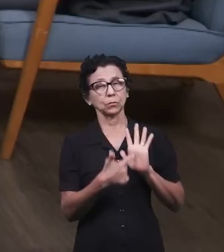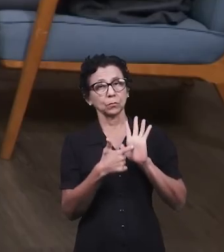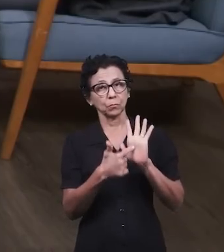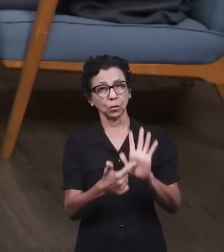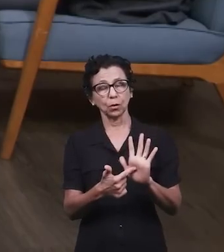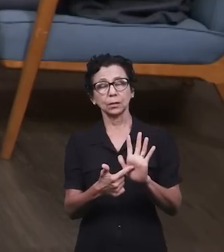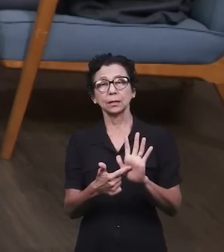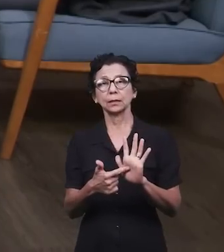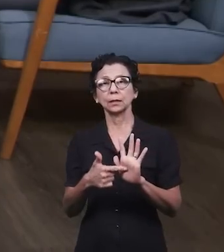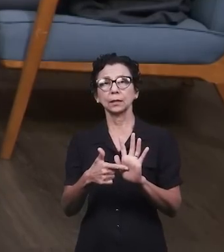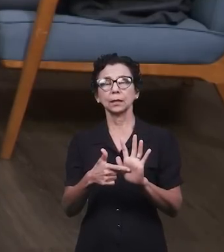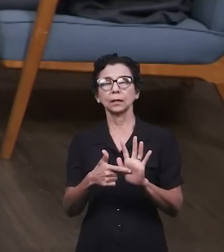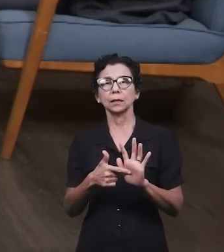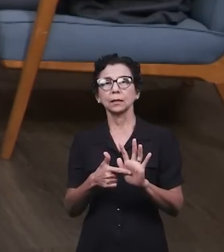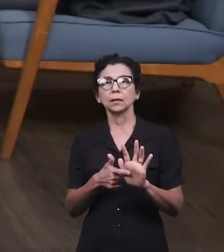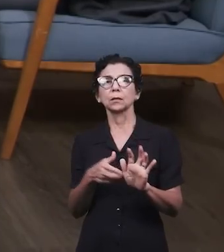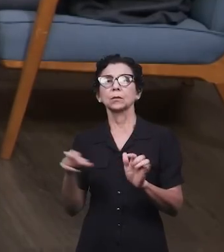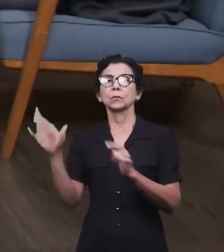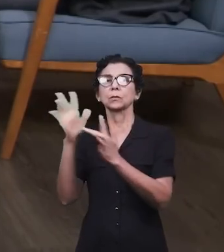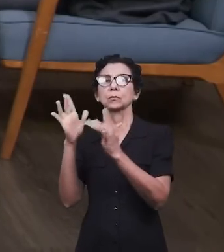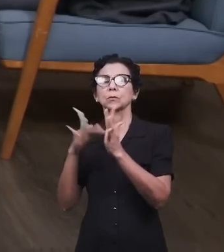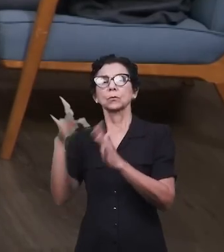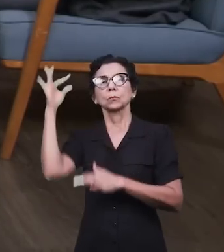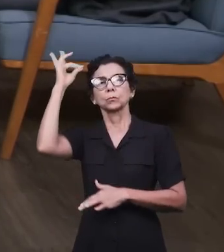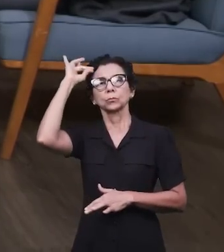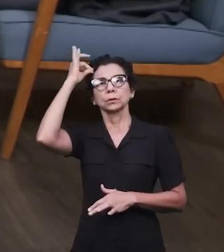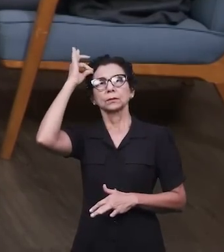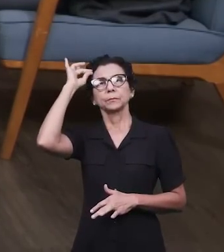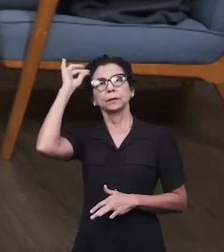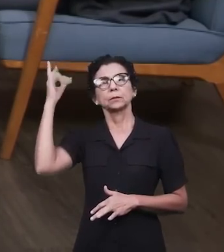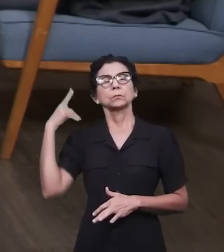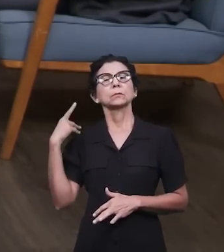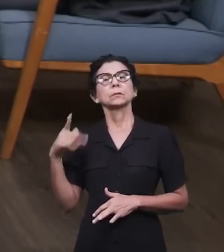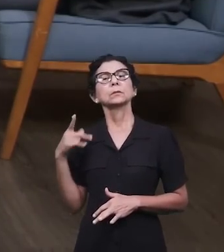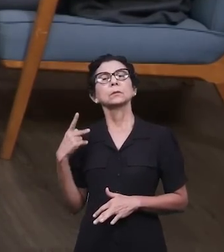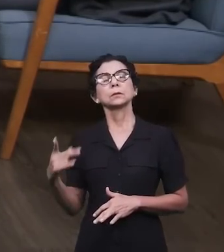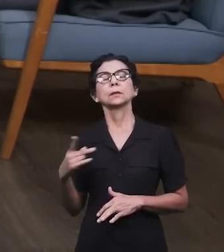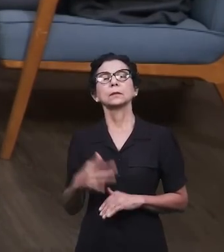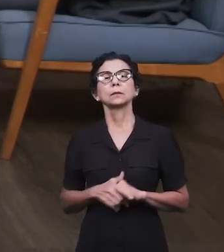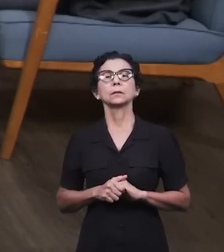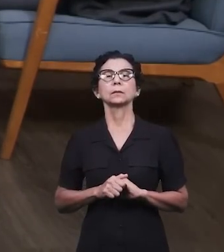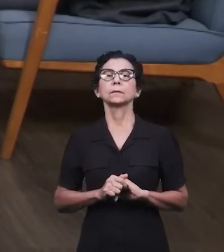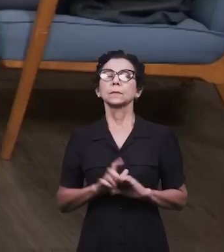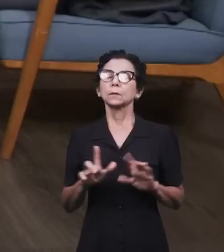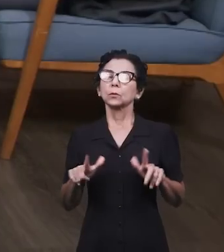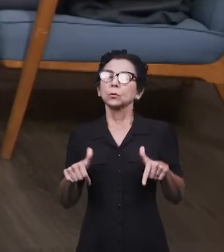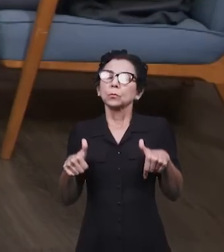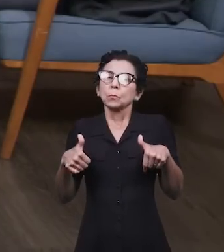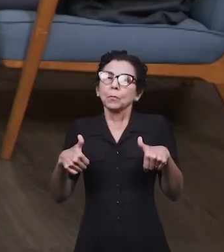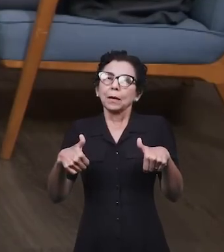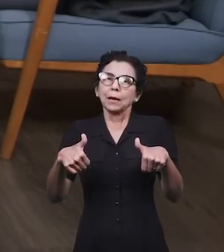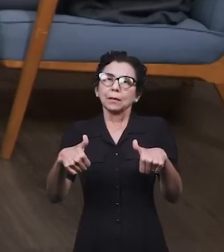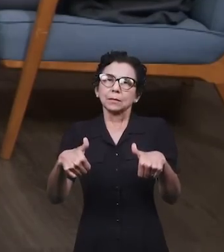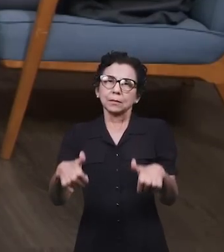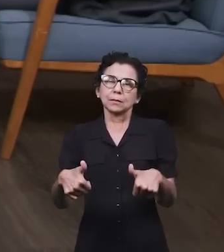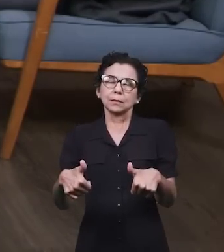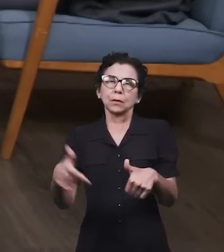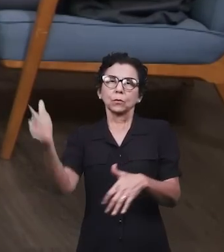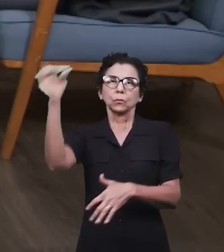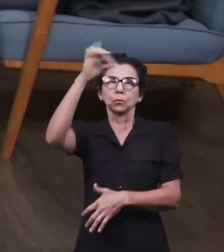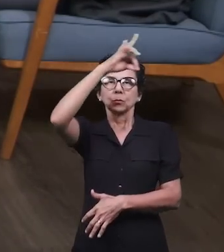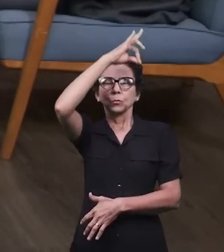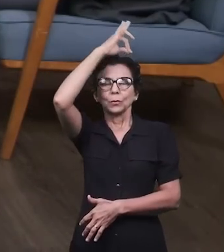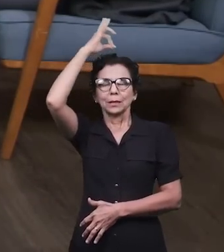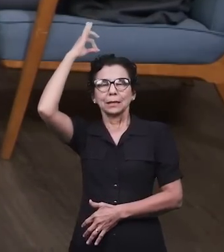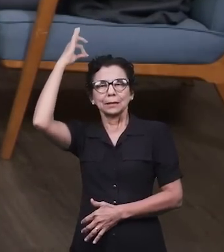Espírito do Senhor, é porque nesse primeiro momento o que há é toda uma operação generalizada do